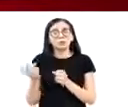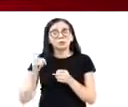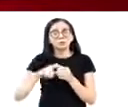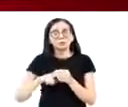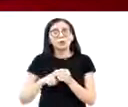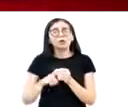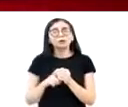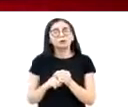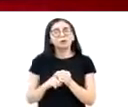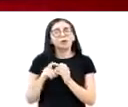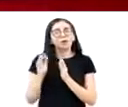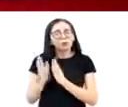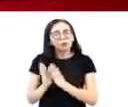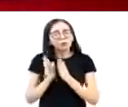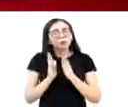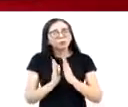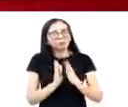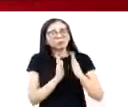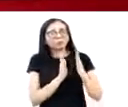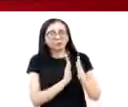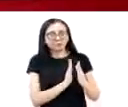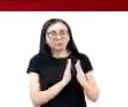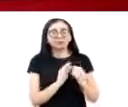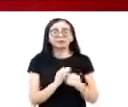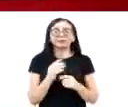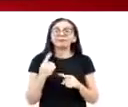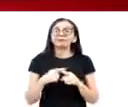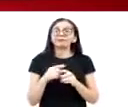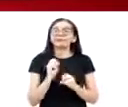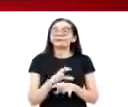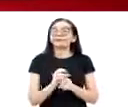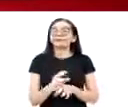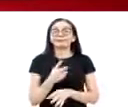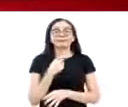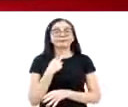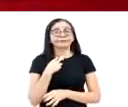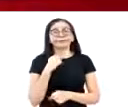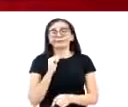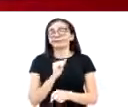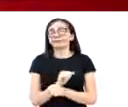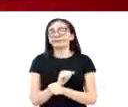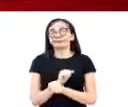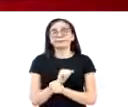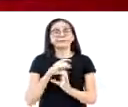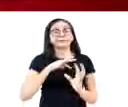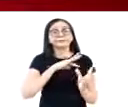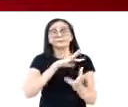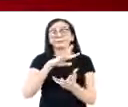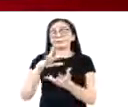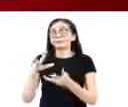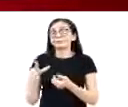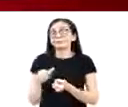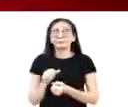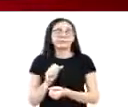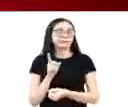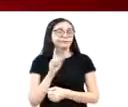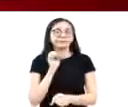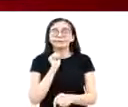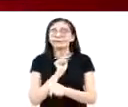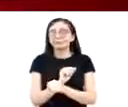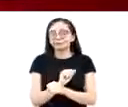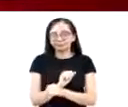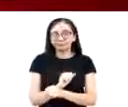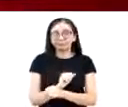gradativamente. Porque a educação, ela não pode parar. O mundo, ele não parou. Mas nós temos que buscar uma